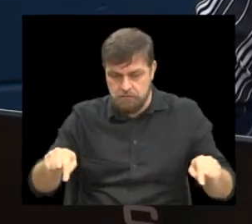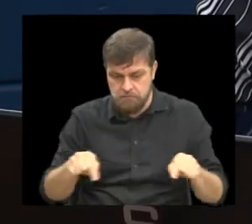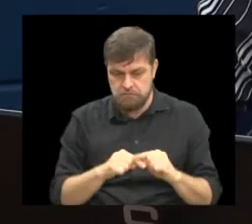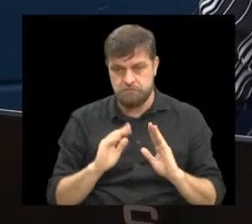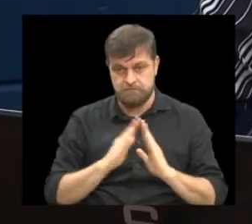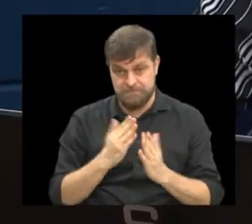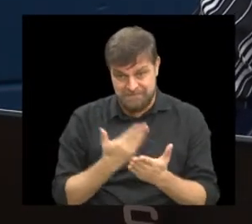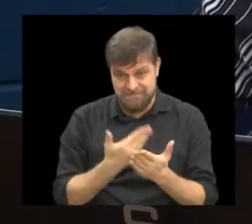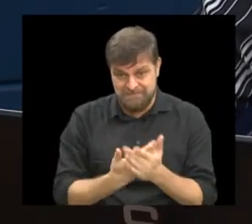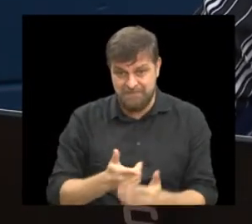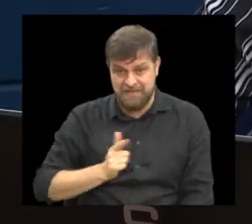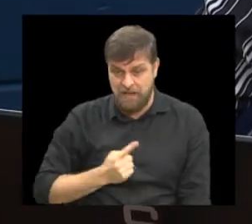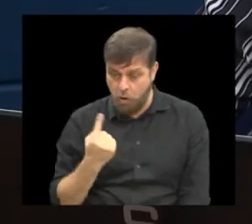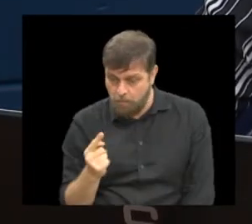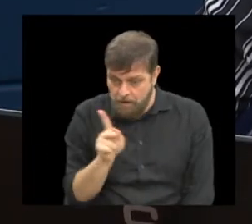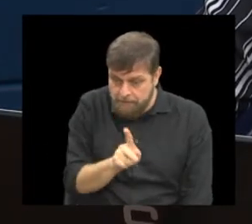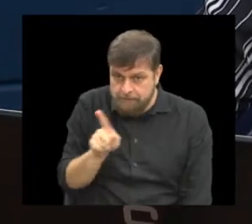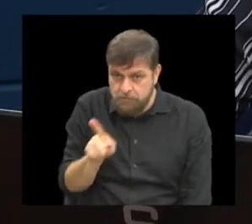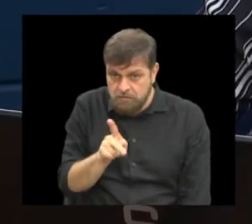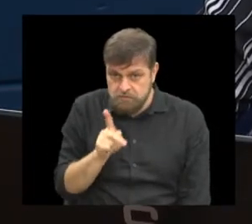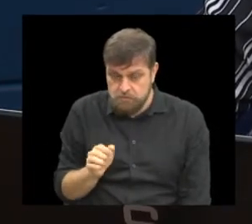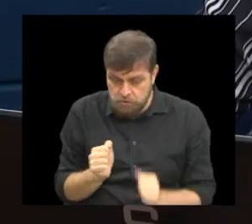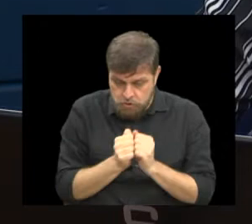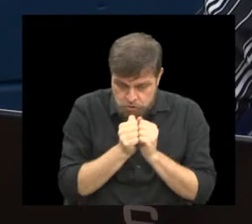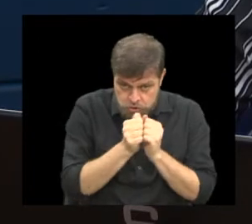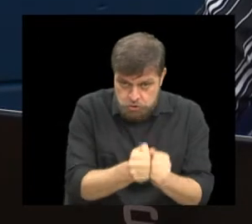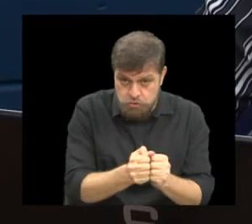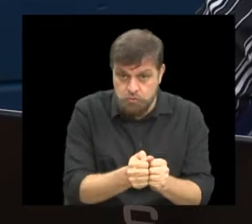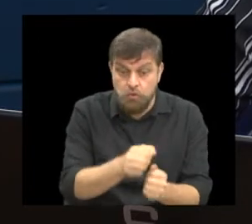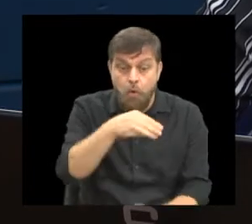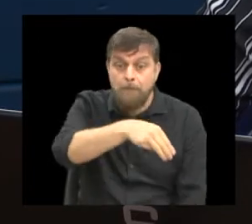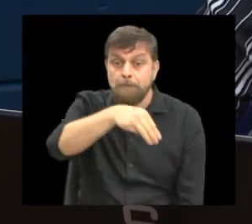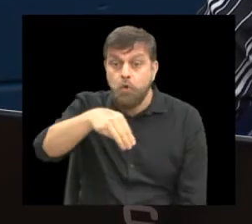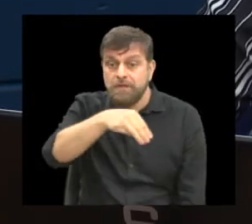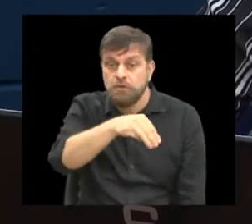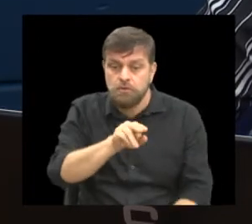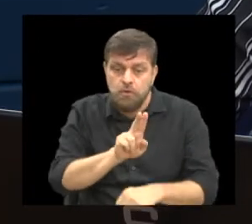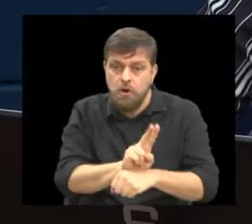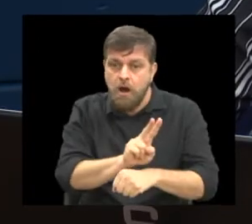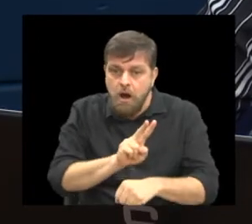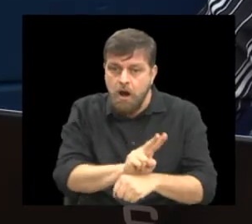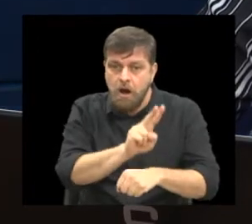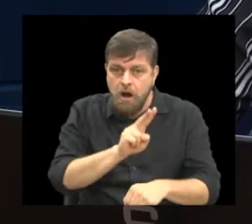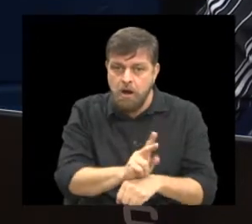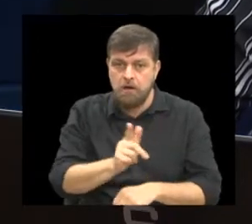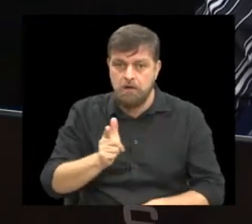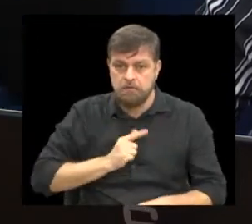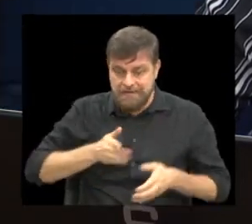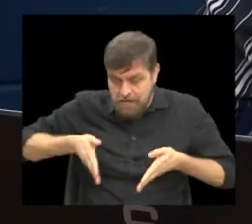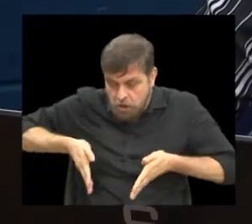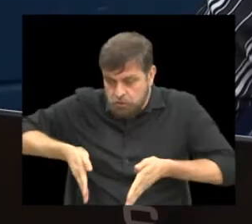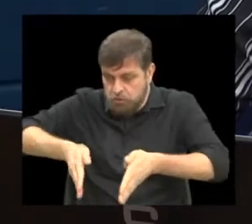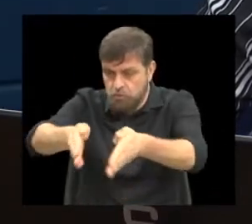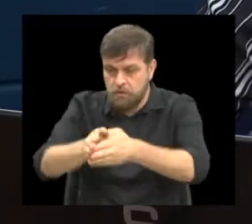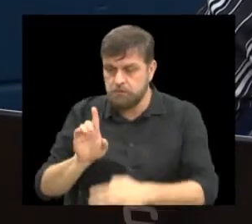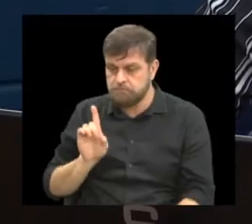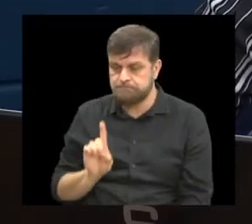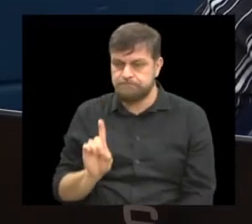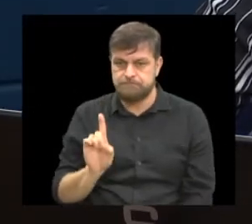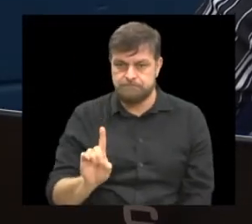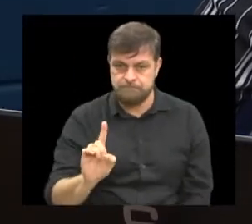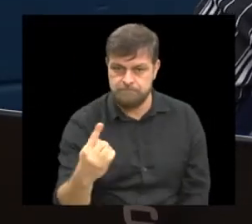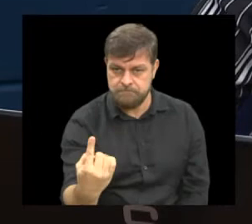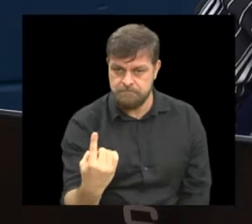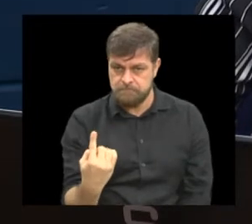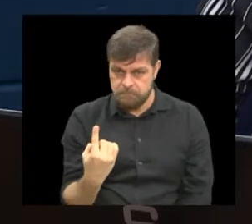Cada sala tem uma professora. Dentro da sala tem um monitor. Há um outro monitor de corredor, para que caso a criança precise